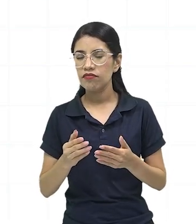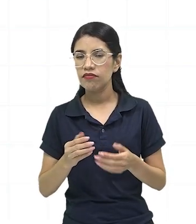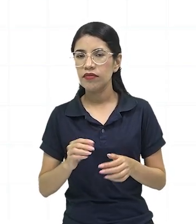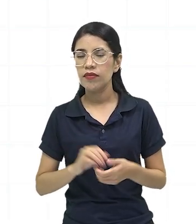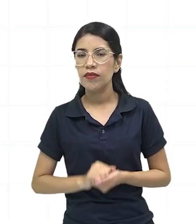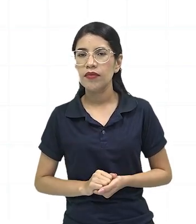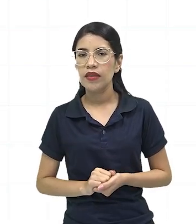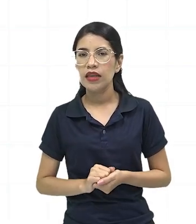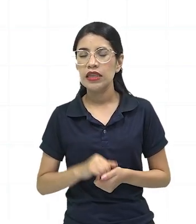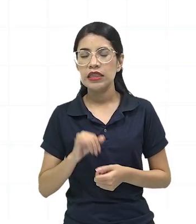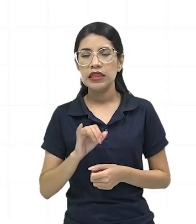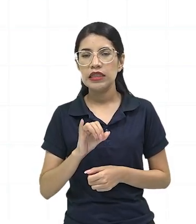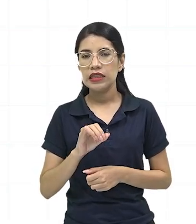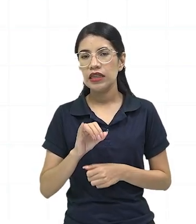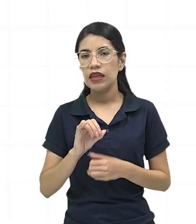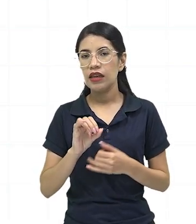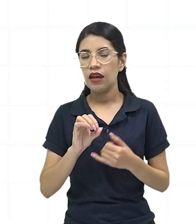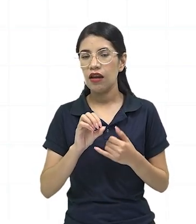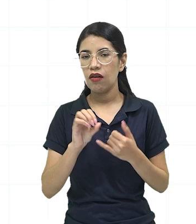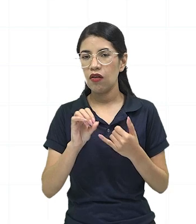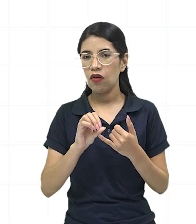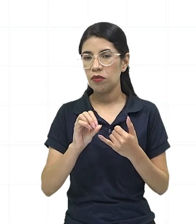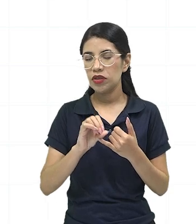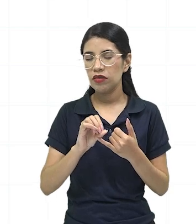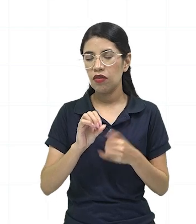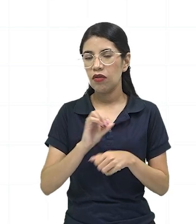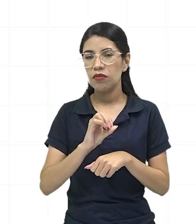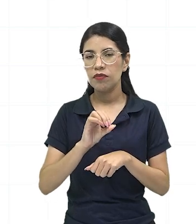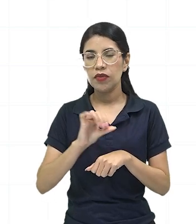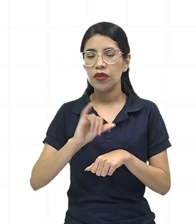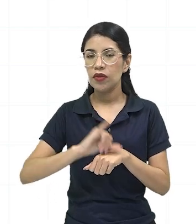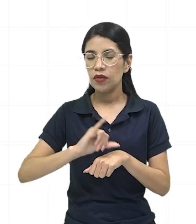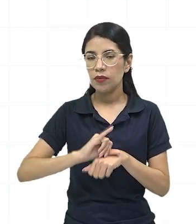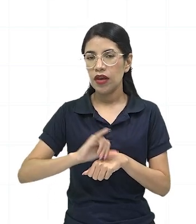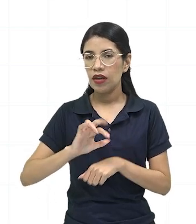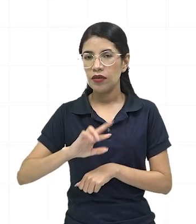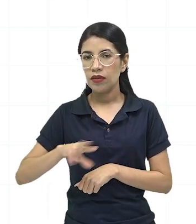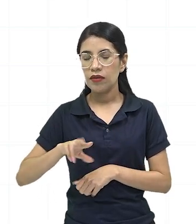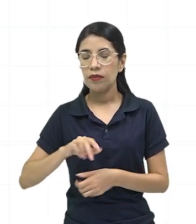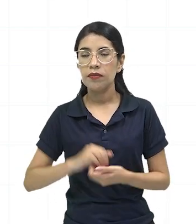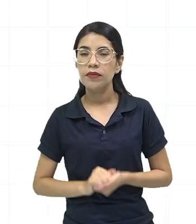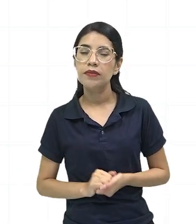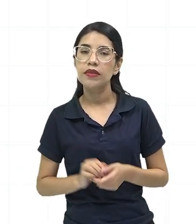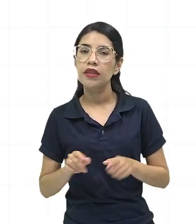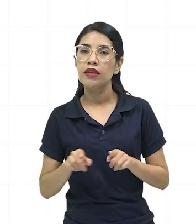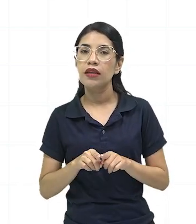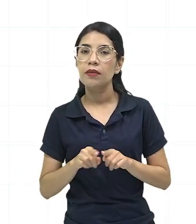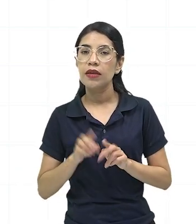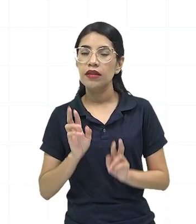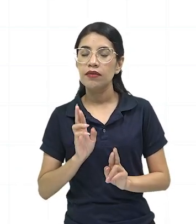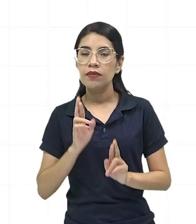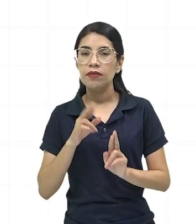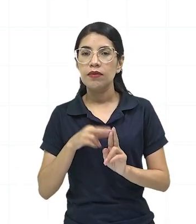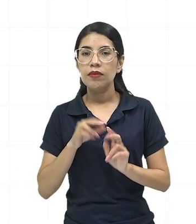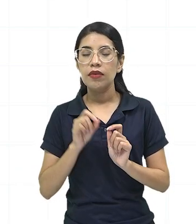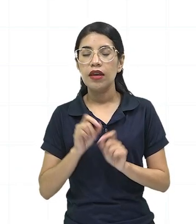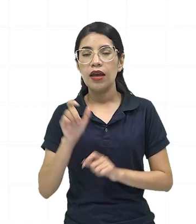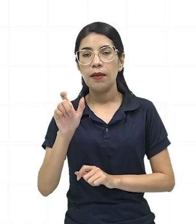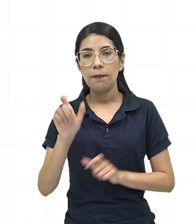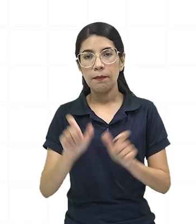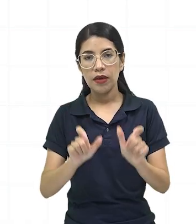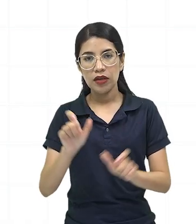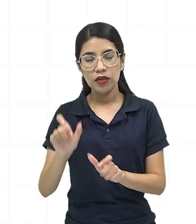fez? Se é um objeto, se não é? A gente tem que verificar. Aqui, esses pronomes, eles vão se referir a pessoas